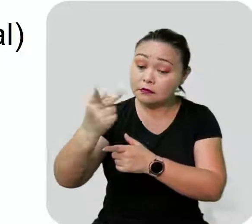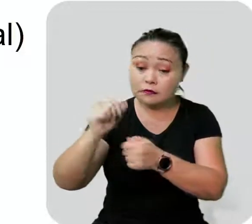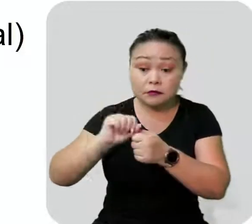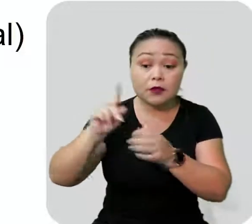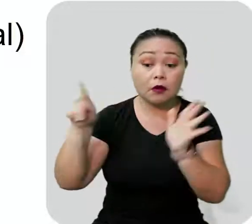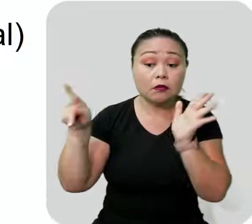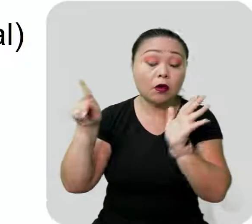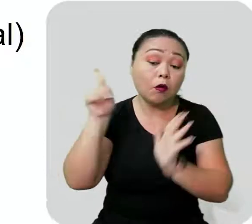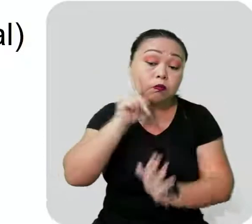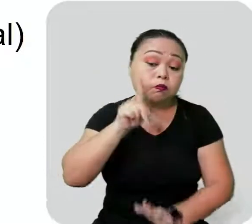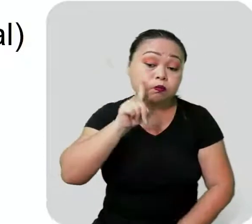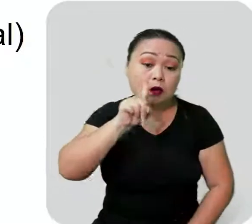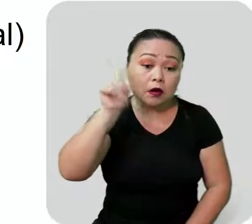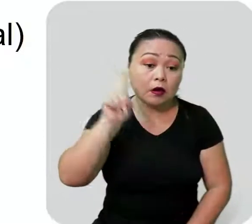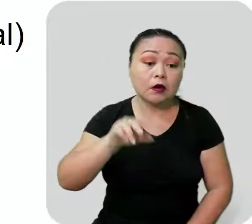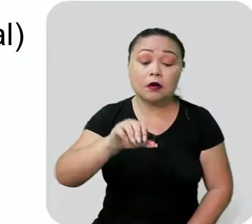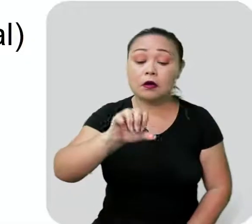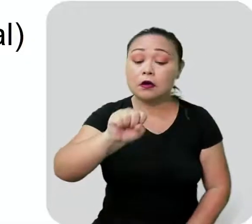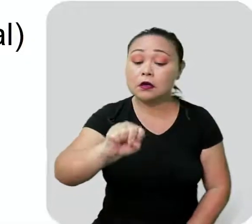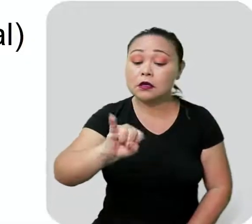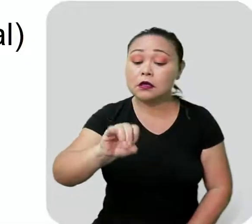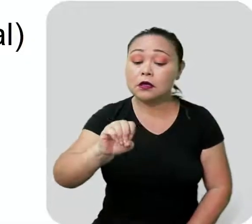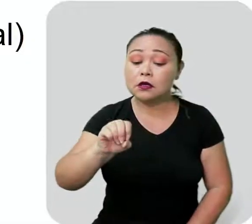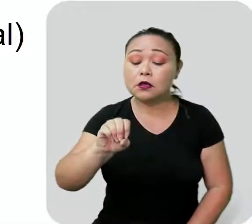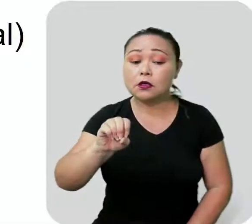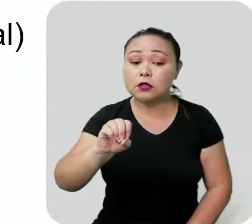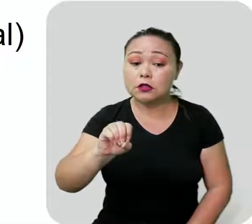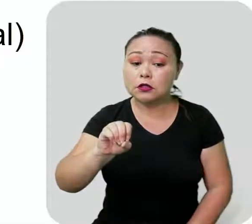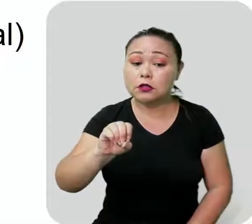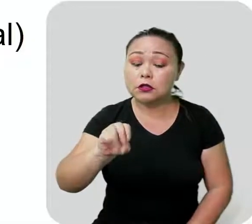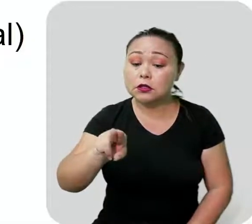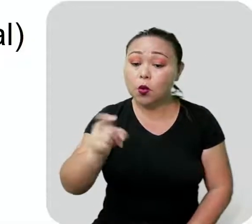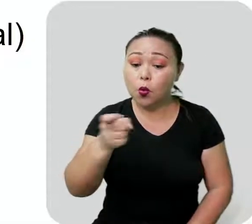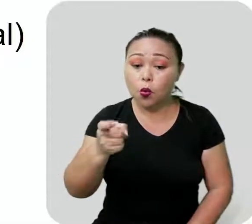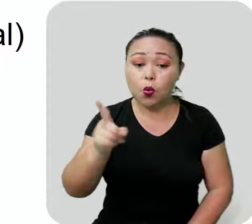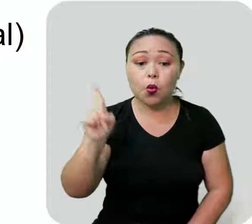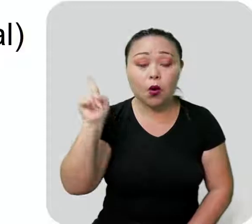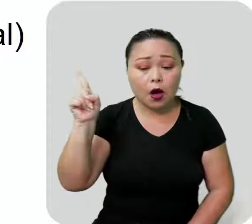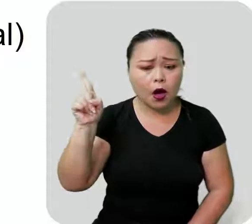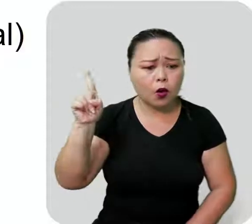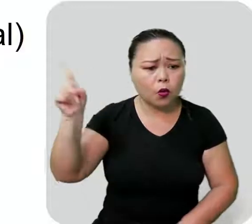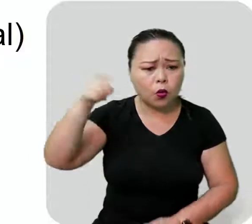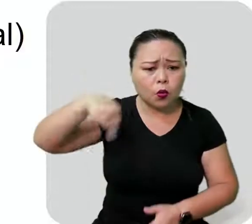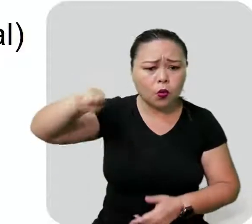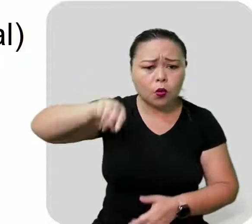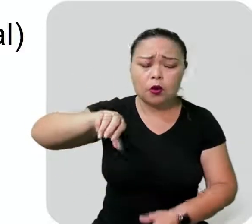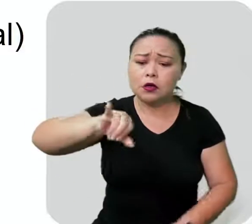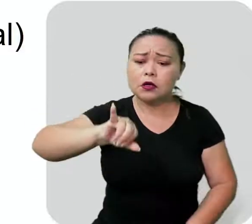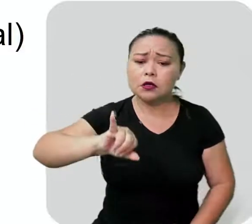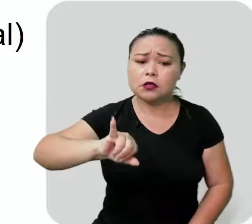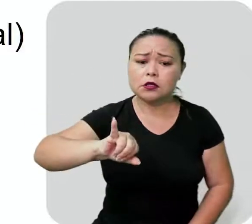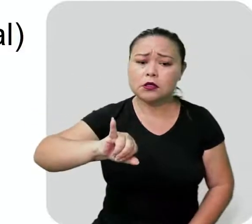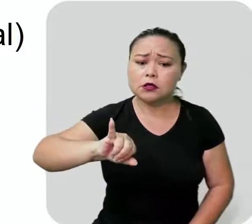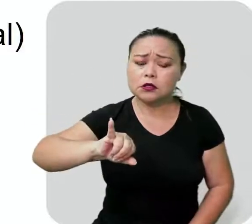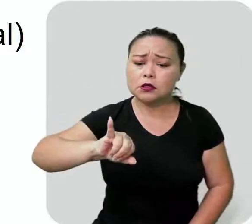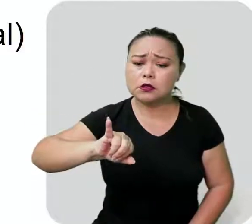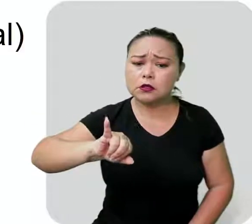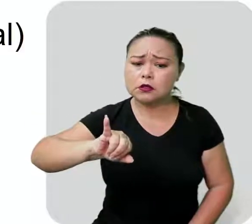americano tá aqui eu tenho ciúmes e uns na verdade aqui é cherokees